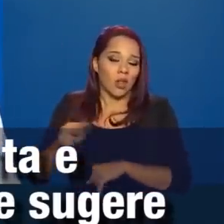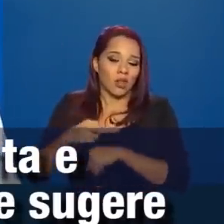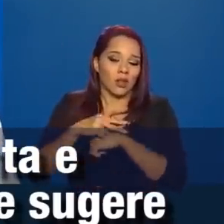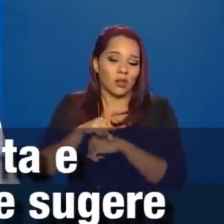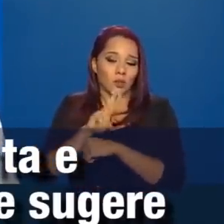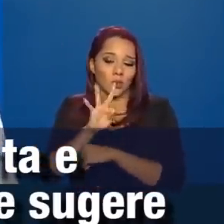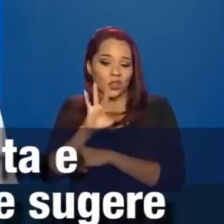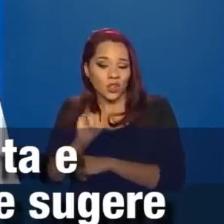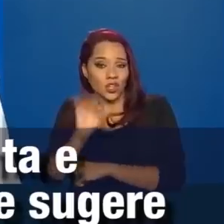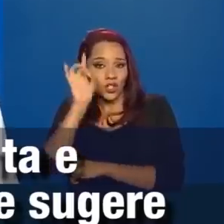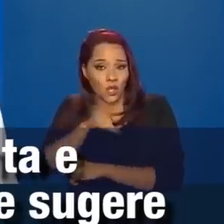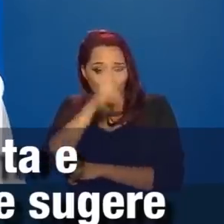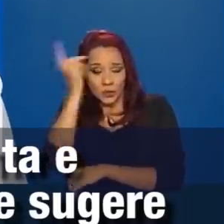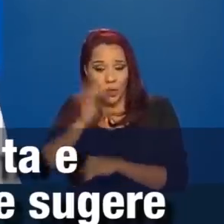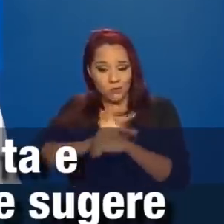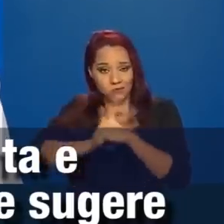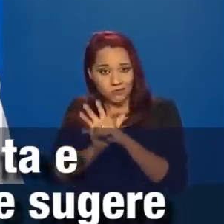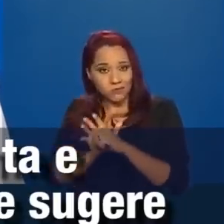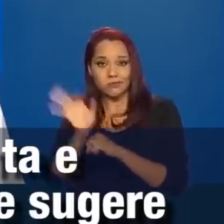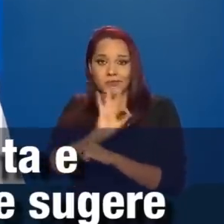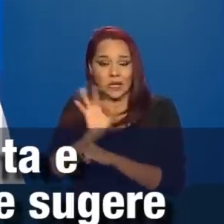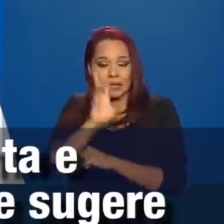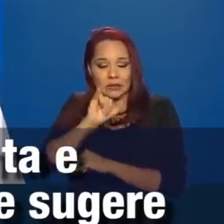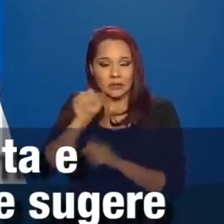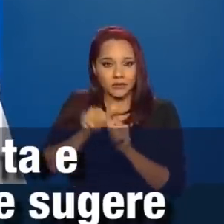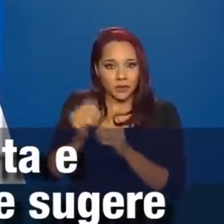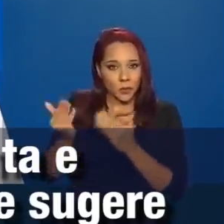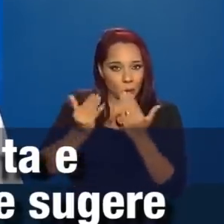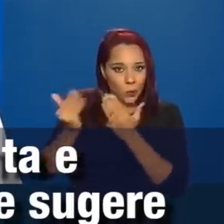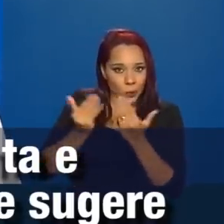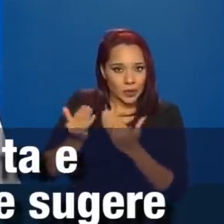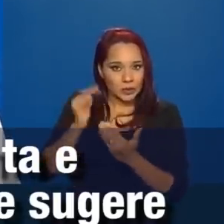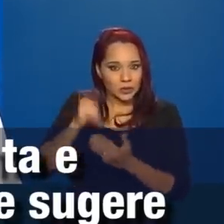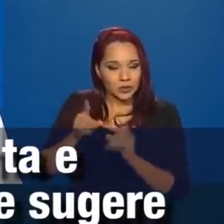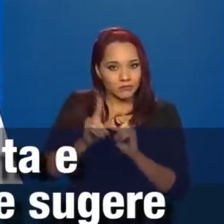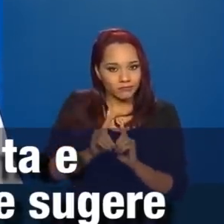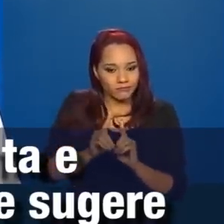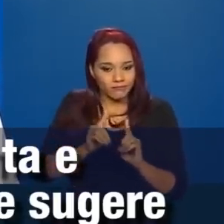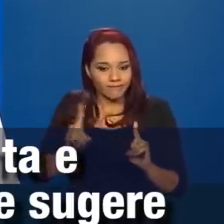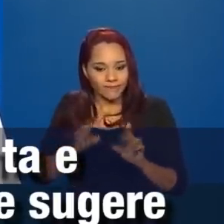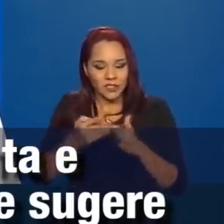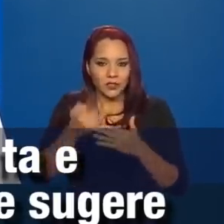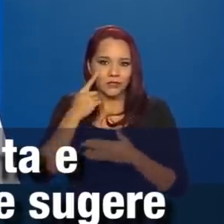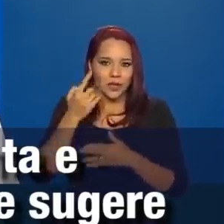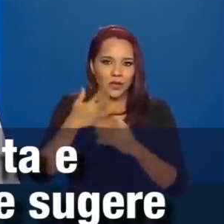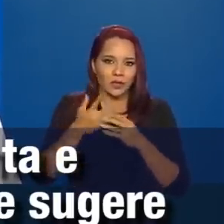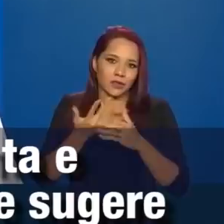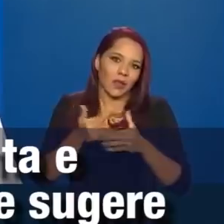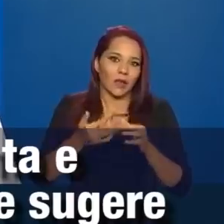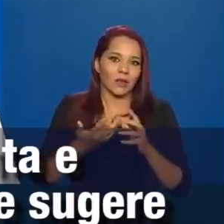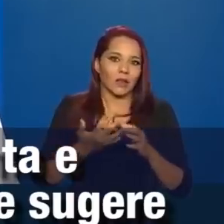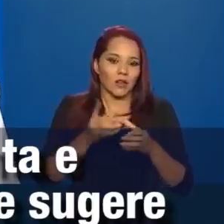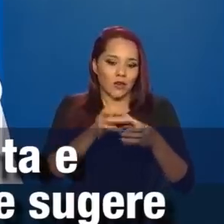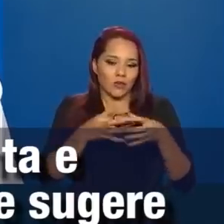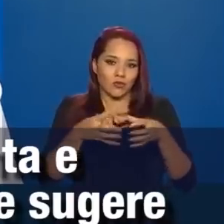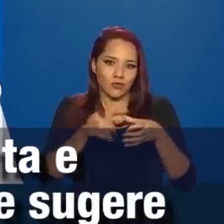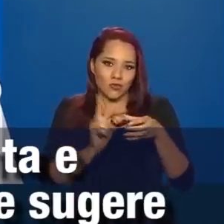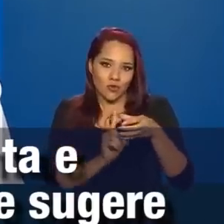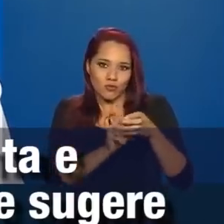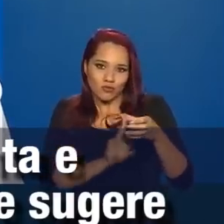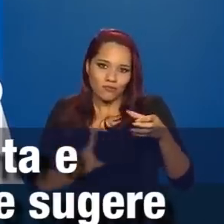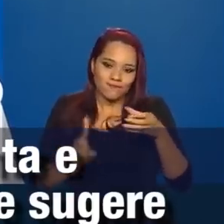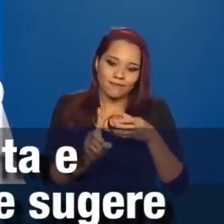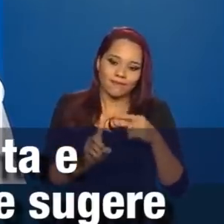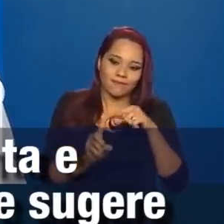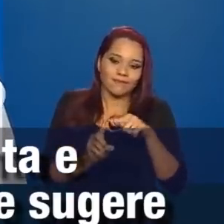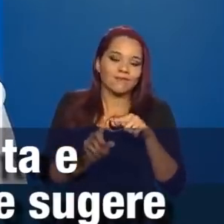sendo ocupado só por Covid. Quando se faz uma medida de afastamento social, distanciamento social, se busca com